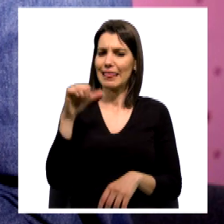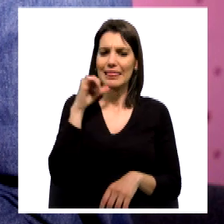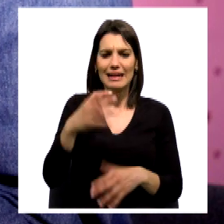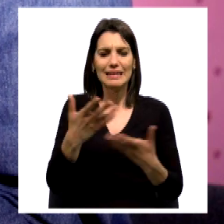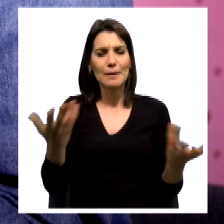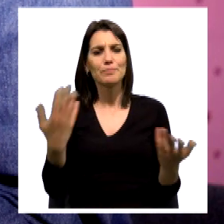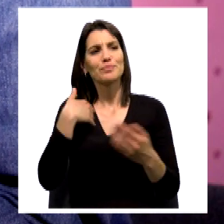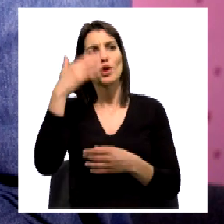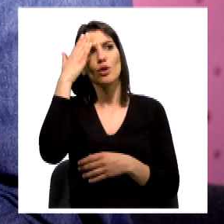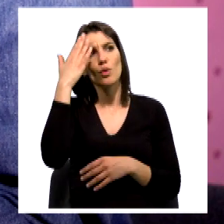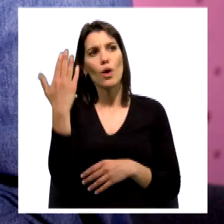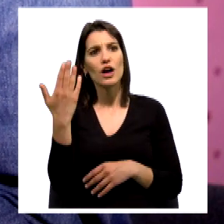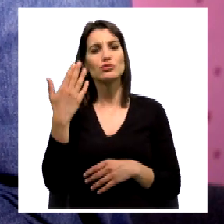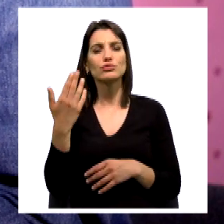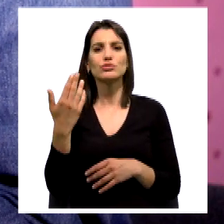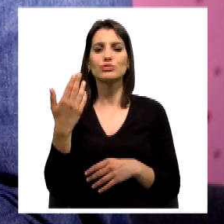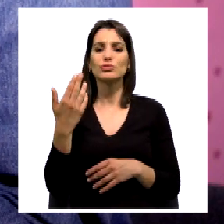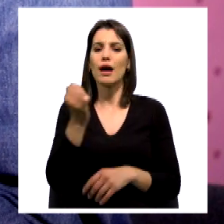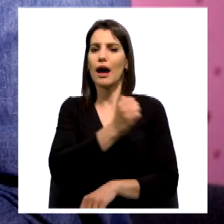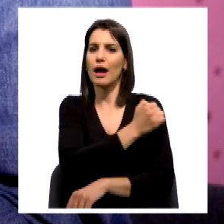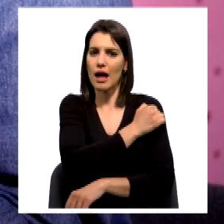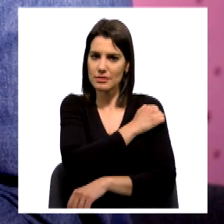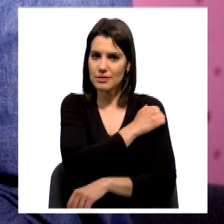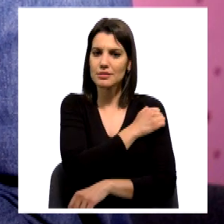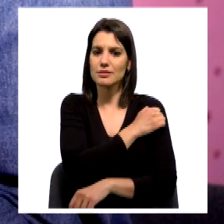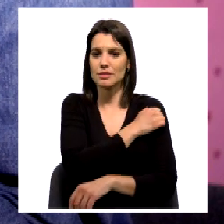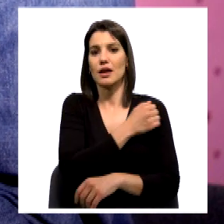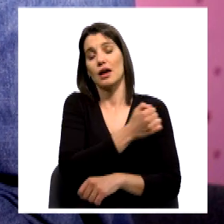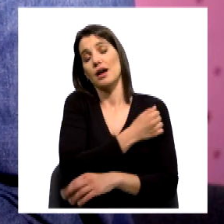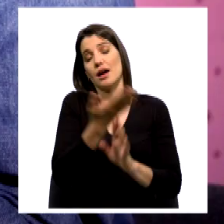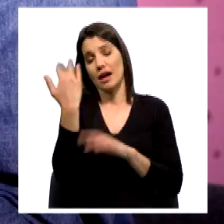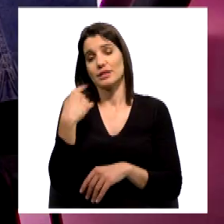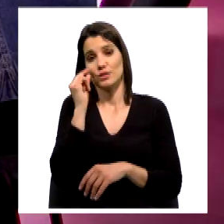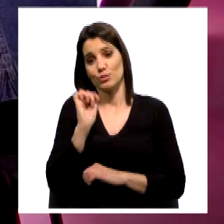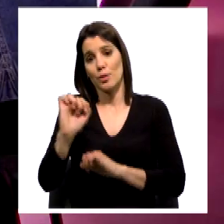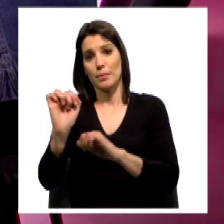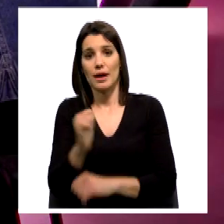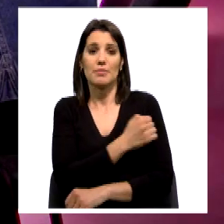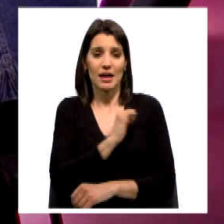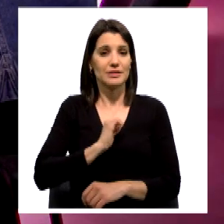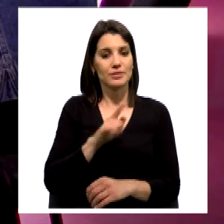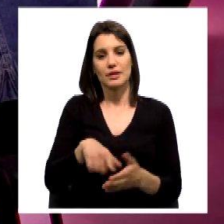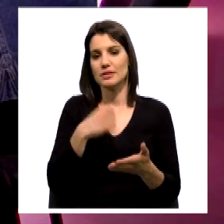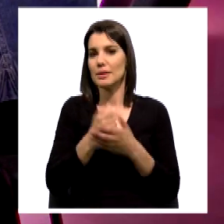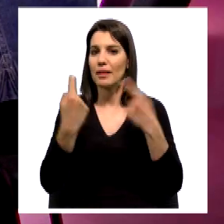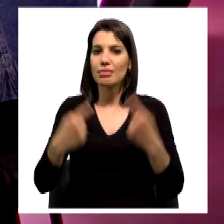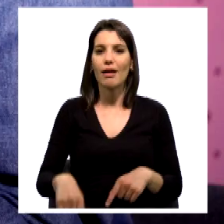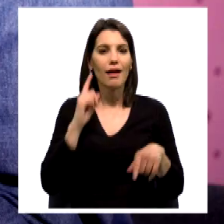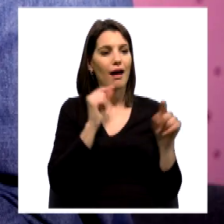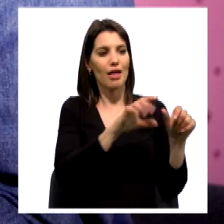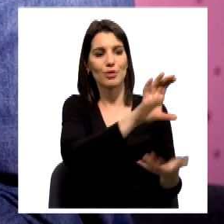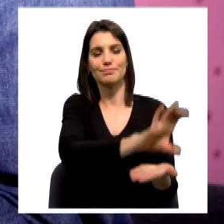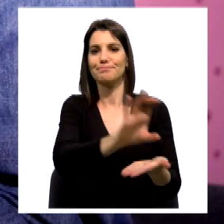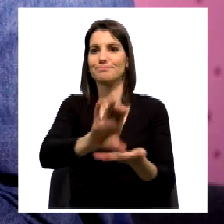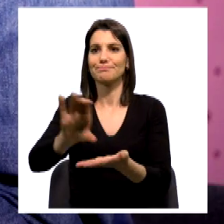parte. Eu acho que não há uma parte da nossa casa, da casa dele ainda hoje e da minha casa, que não tenha um